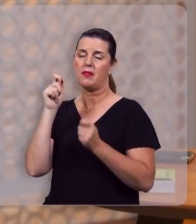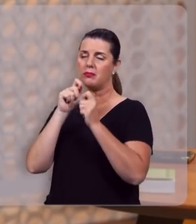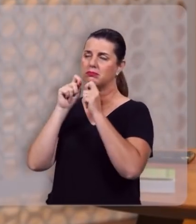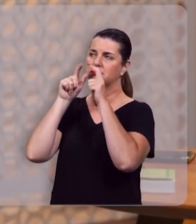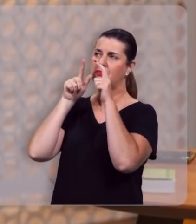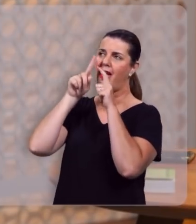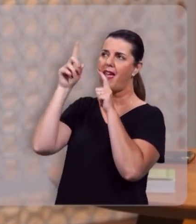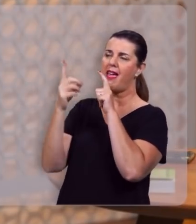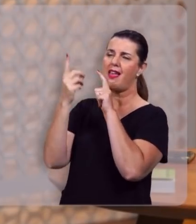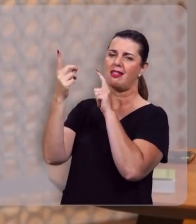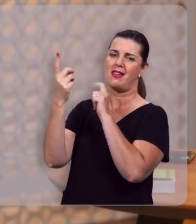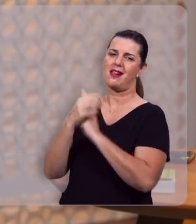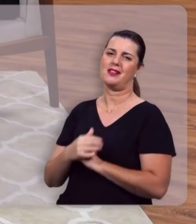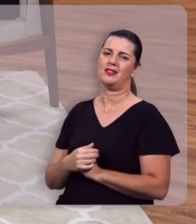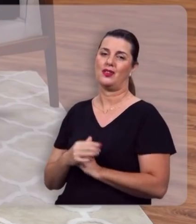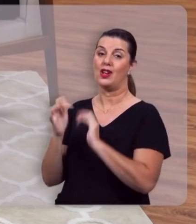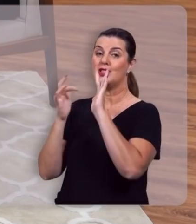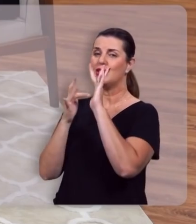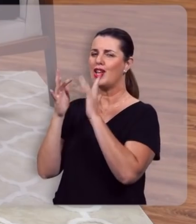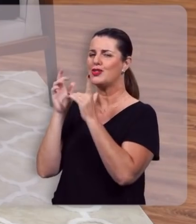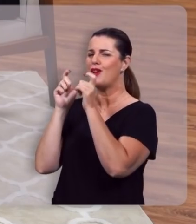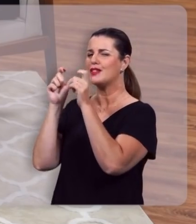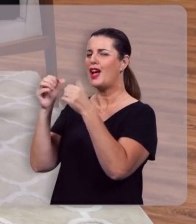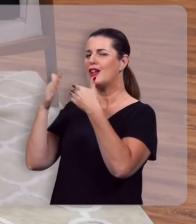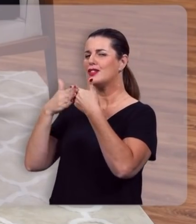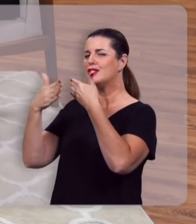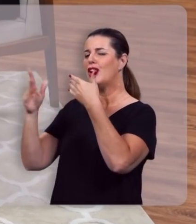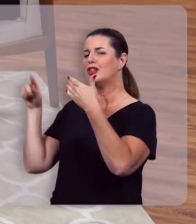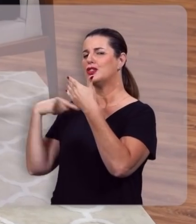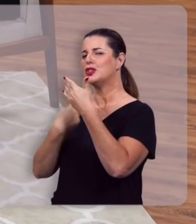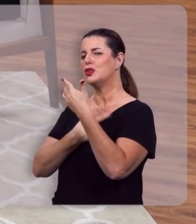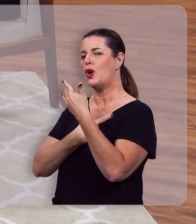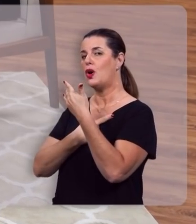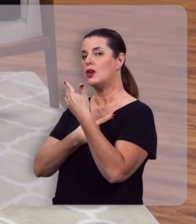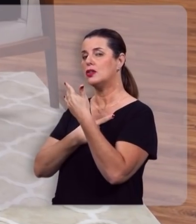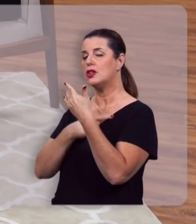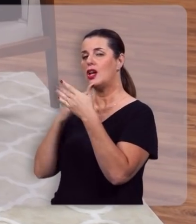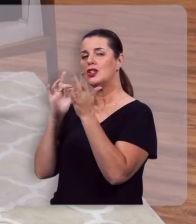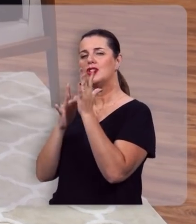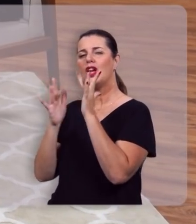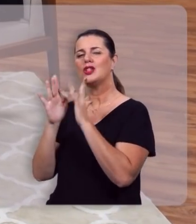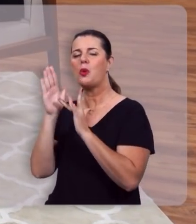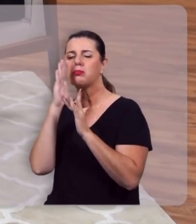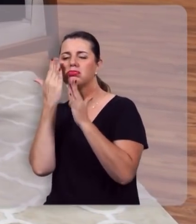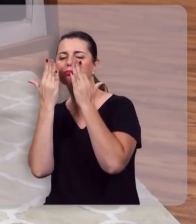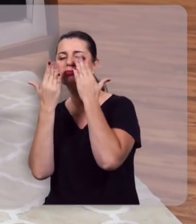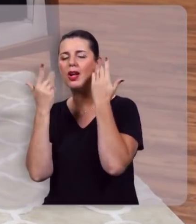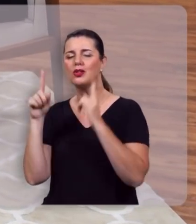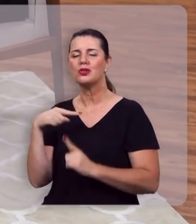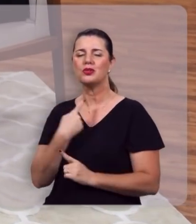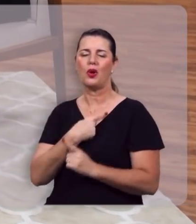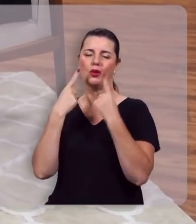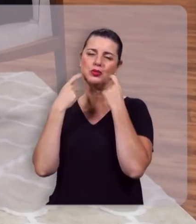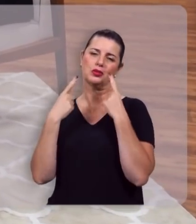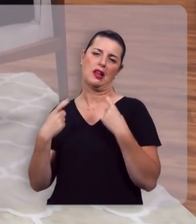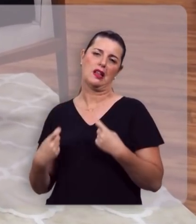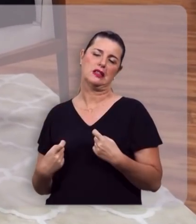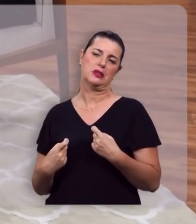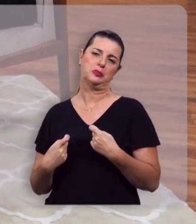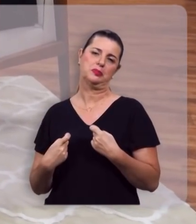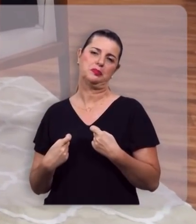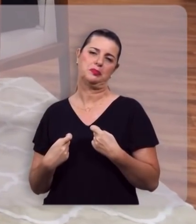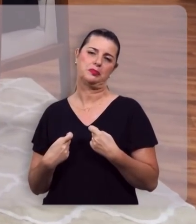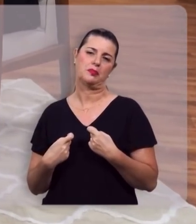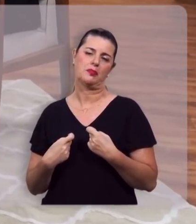eles se abrirão para a eternidade. Jesus estará diante de nós e Ele enxugará dos nossos olhos